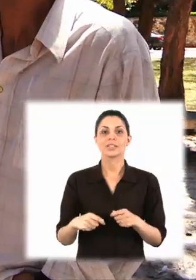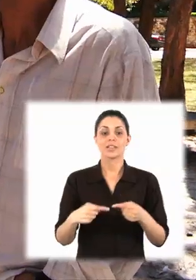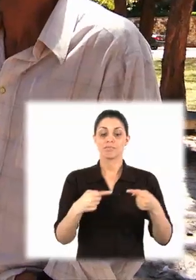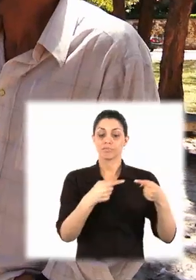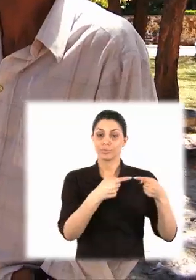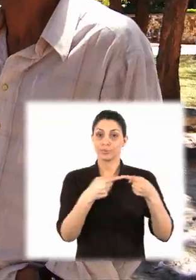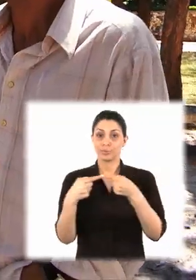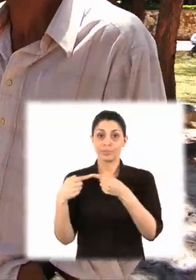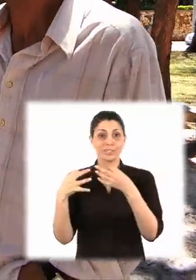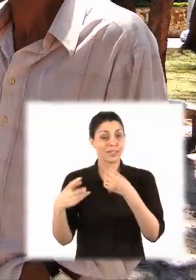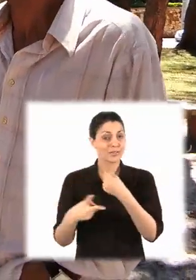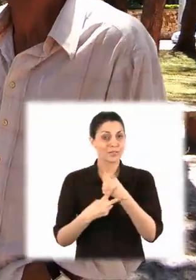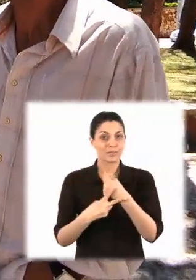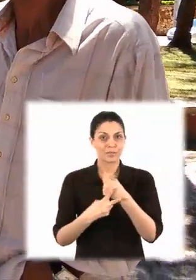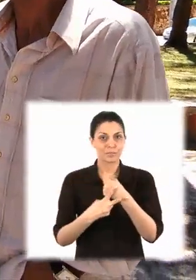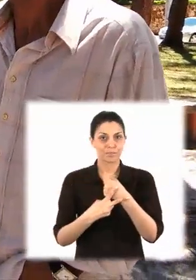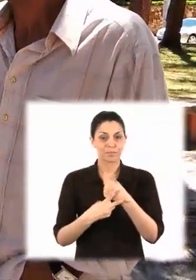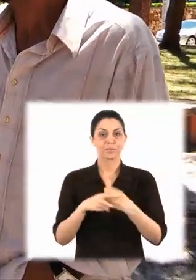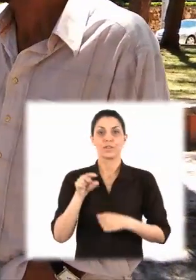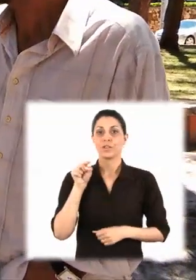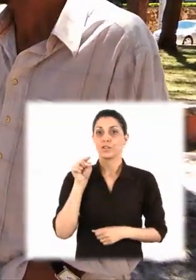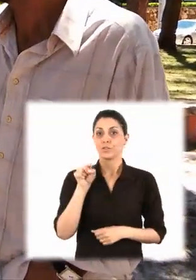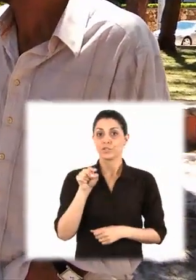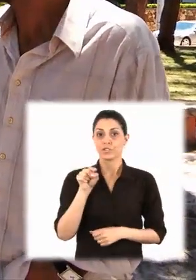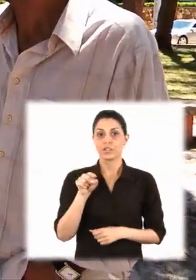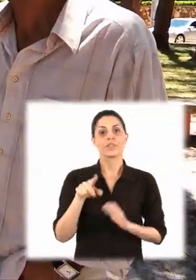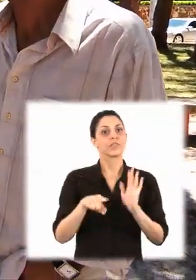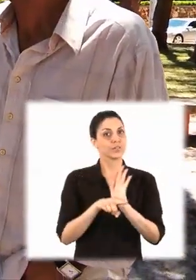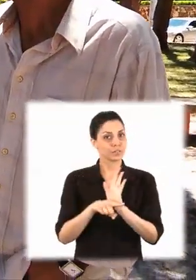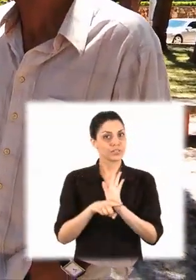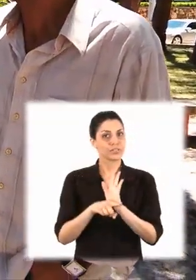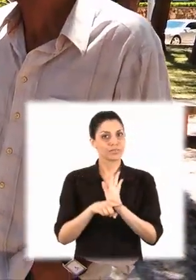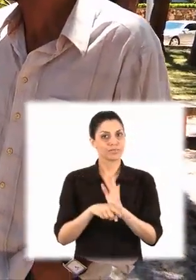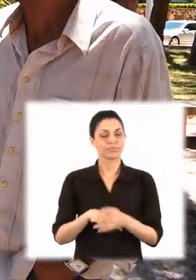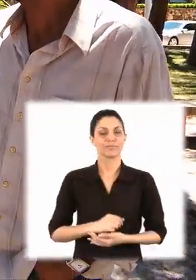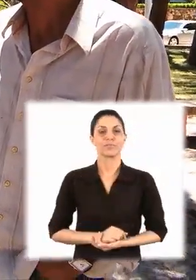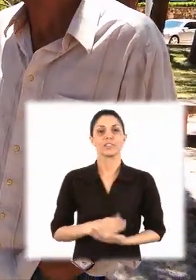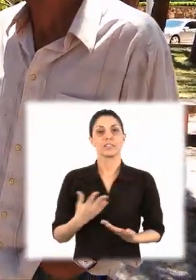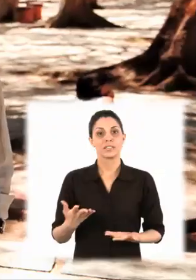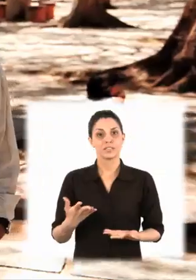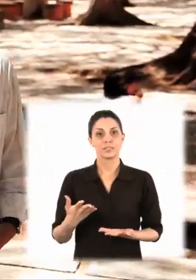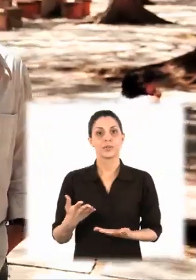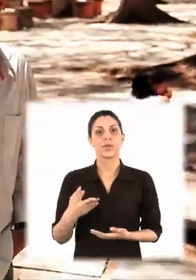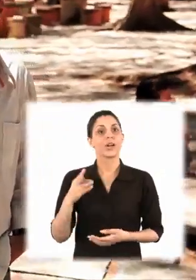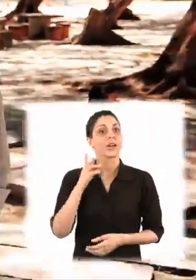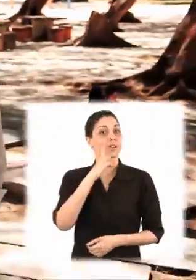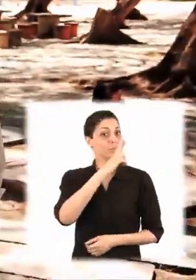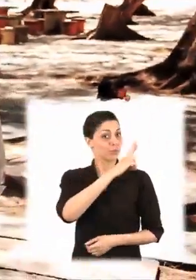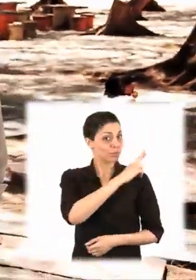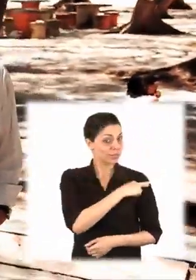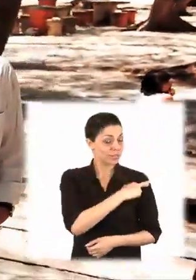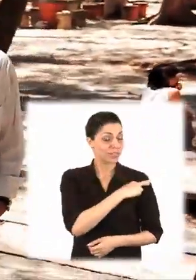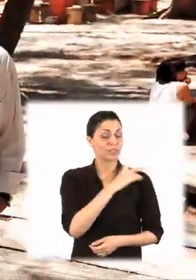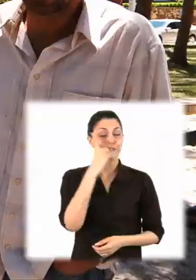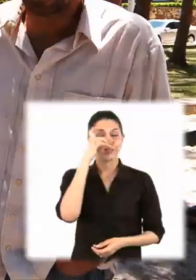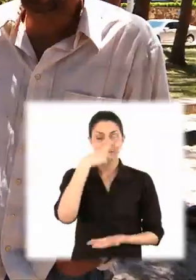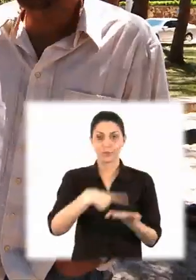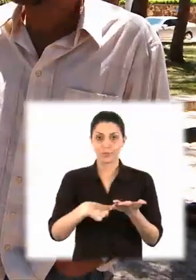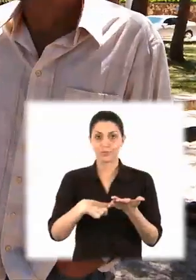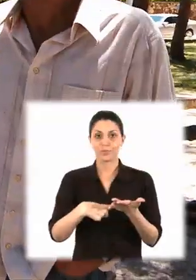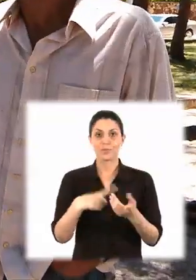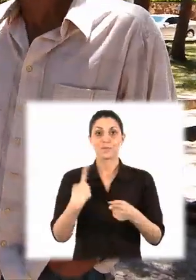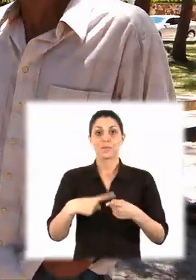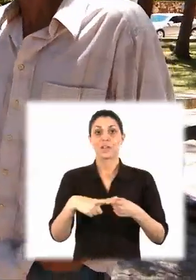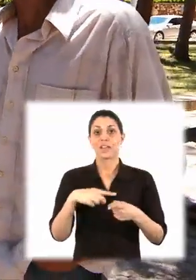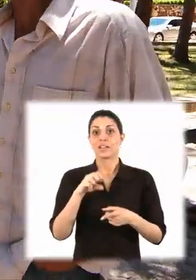concordância correta do verbo. E você é que irá ajudá-lo com isso. Então, olha a sua responsabilidade, o seu